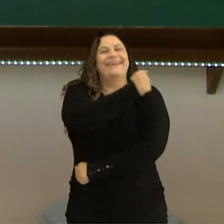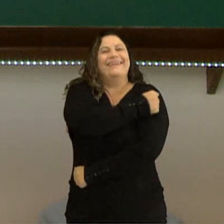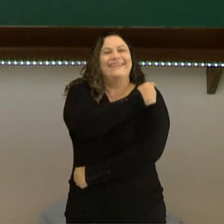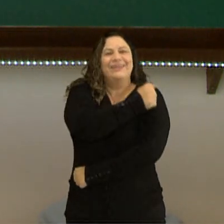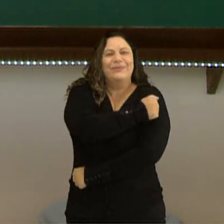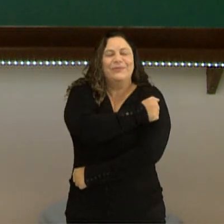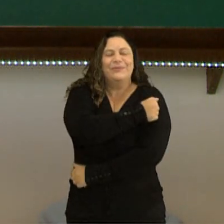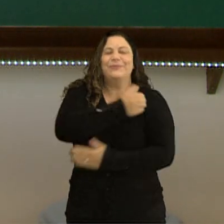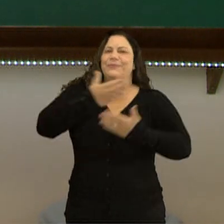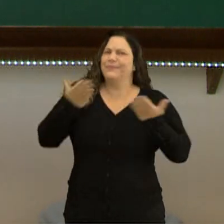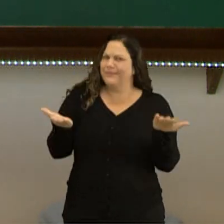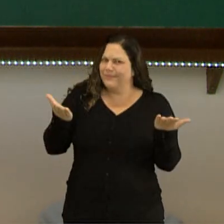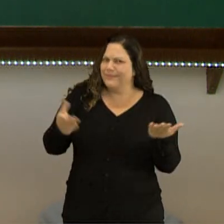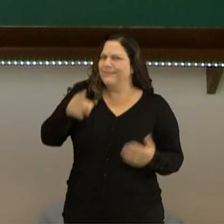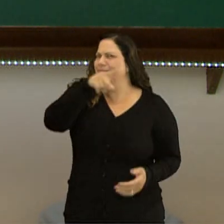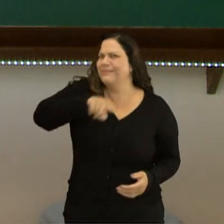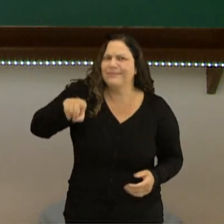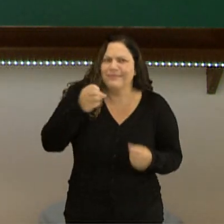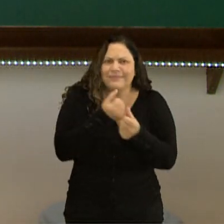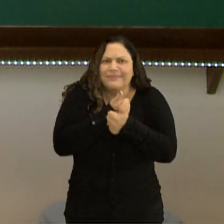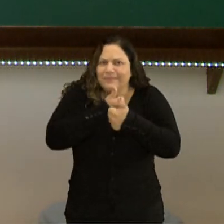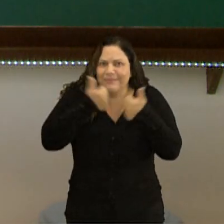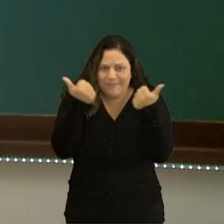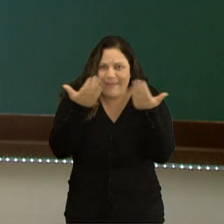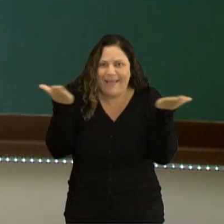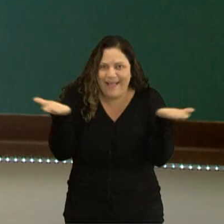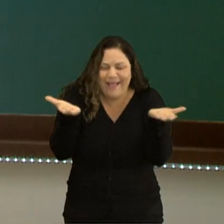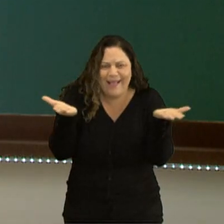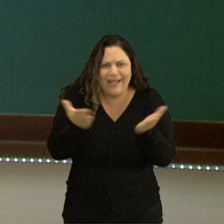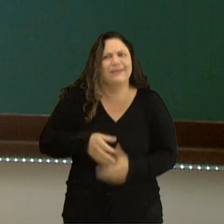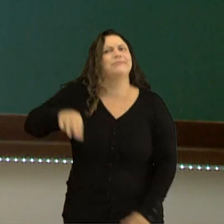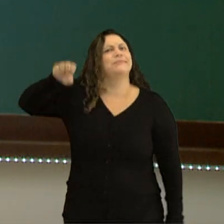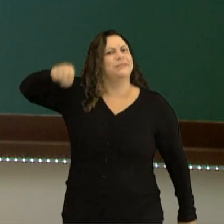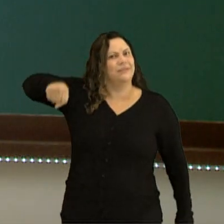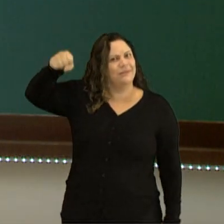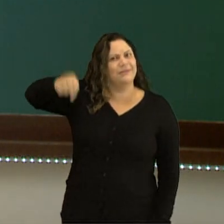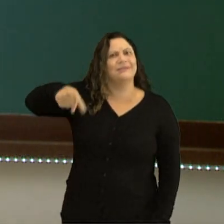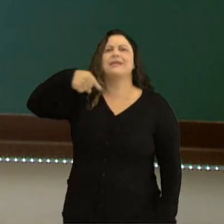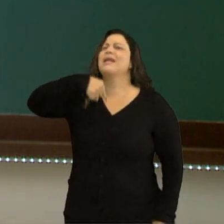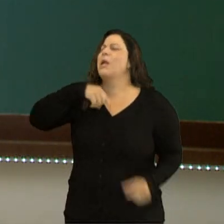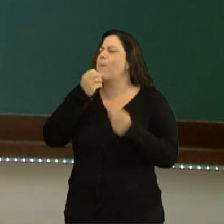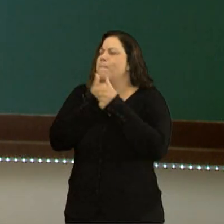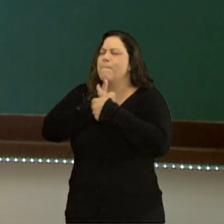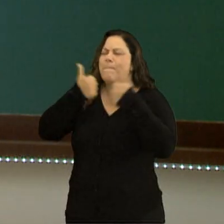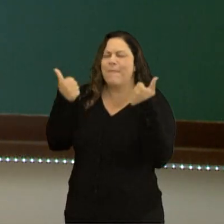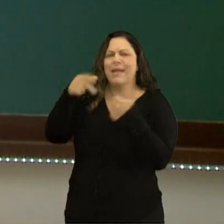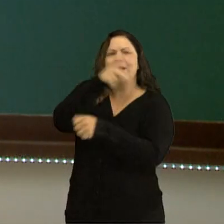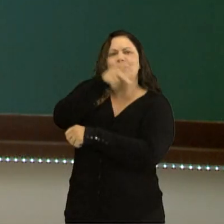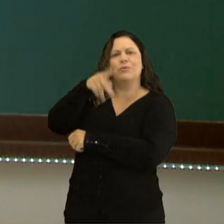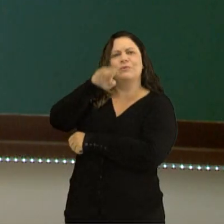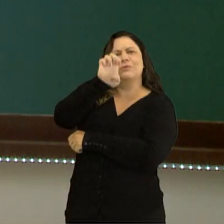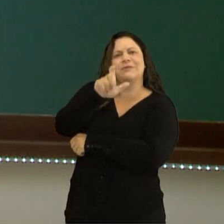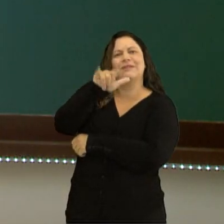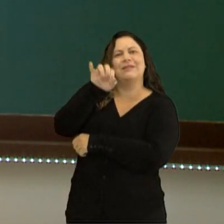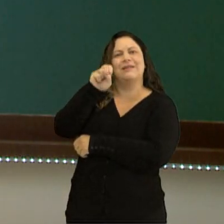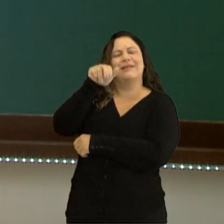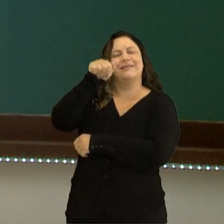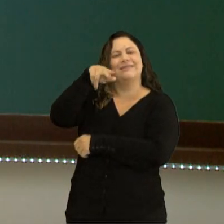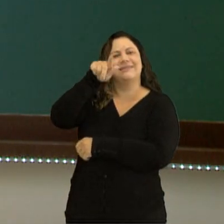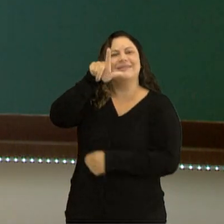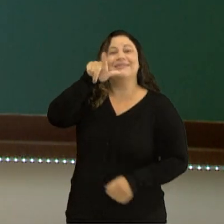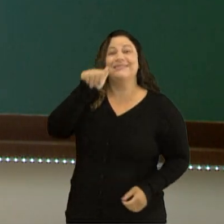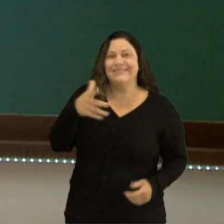alunos, como que vocês estão? Eu espero que vocês estejam bem, eu estou bem, professora Elisângela, e eu estou aqui